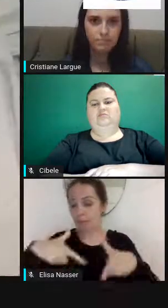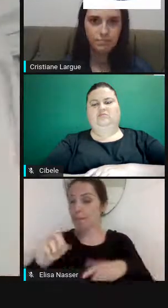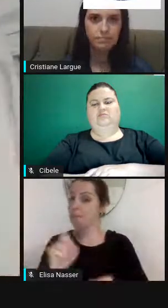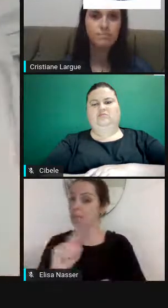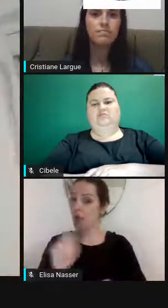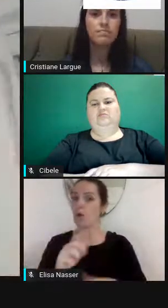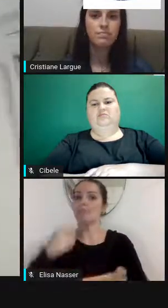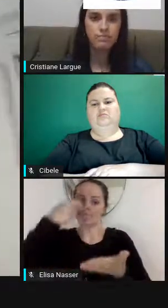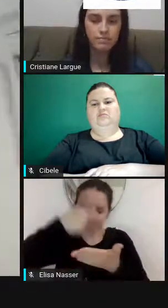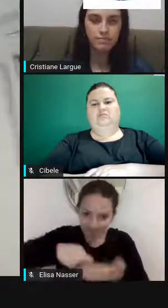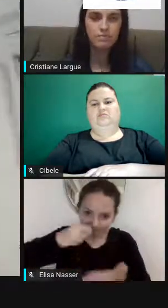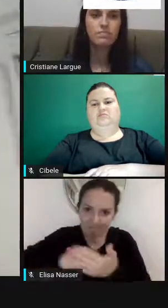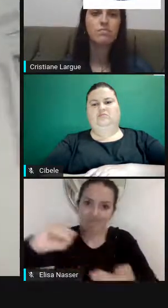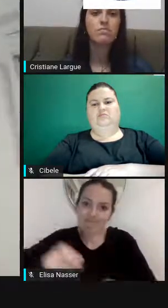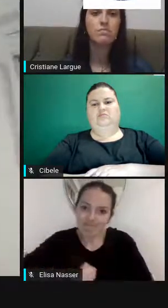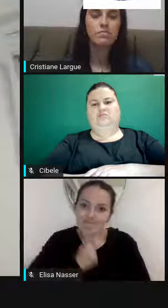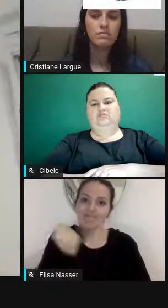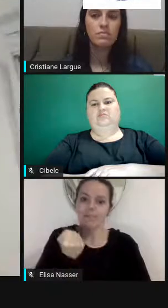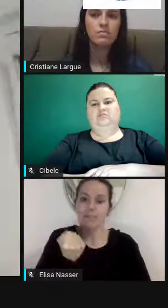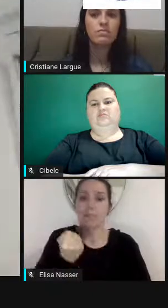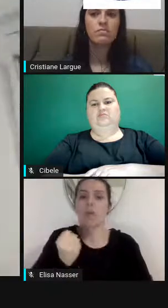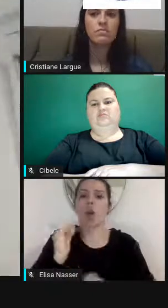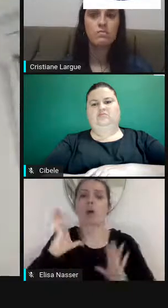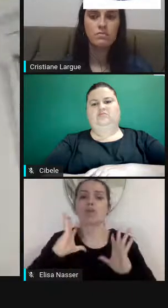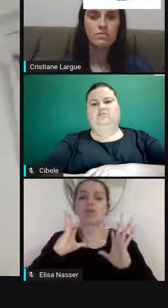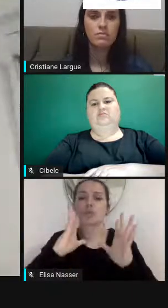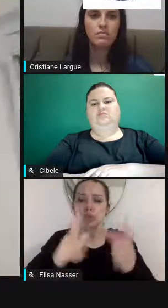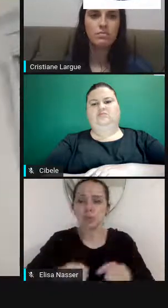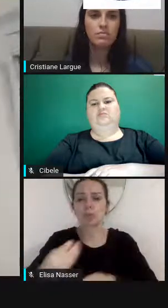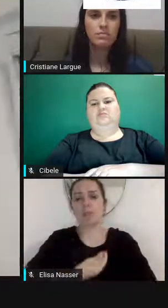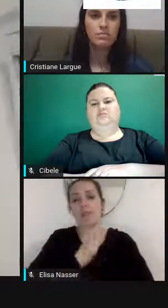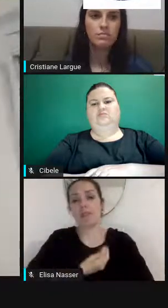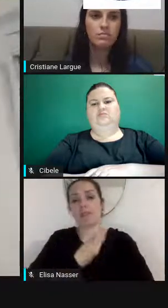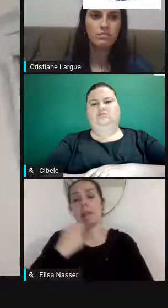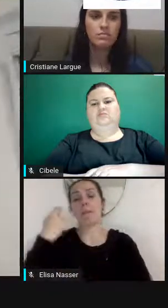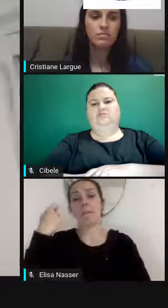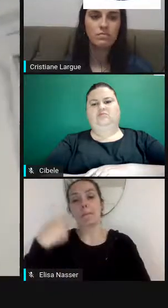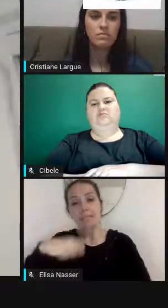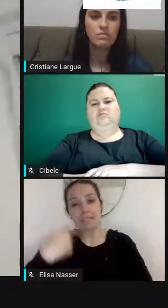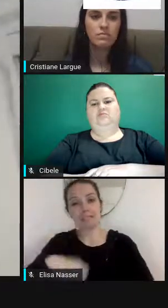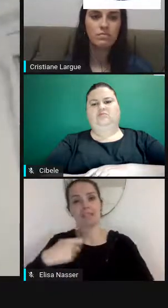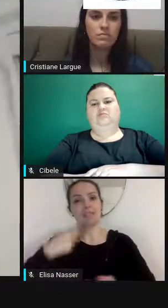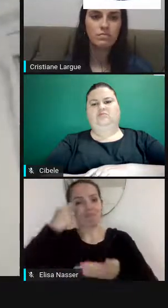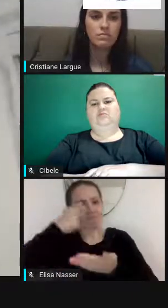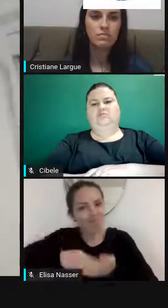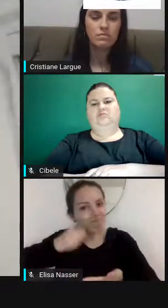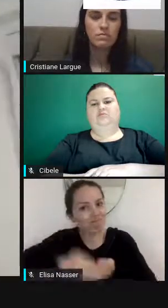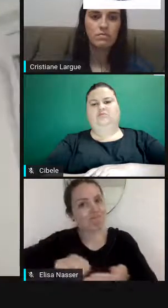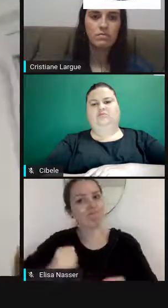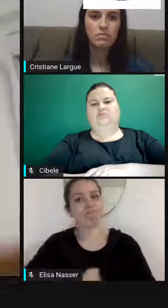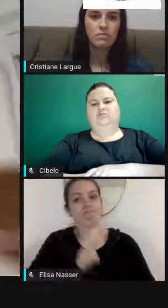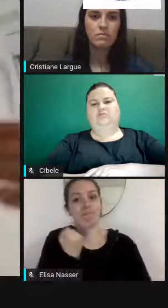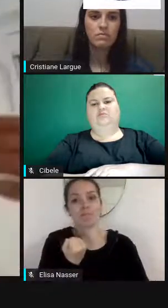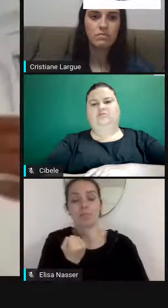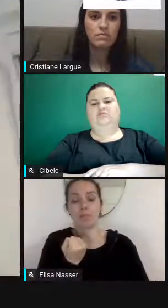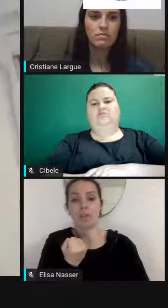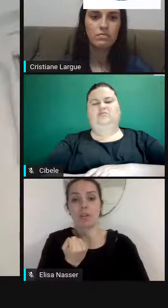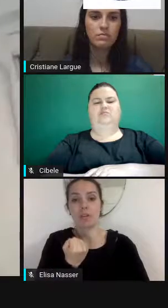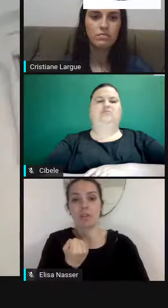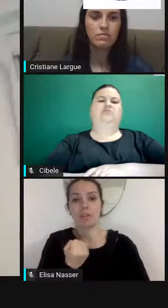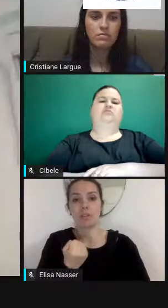como tudo na nossa vida né se a gente quer ter resultado a gente tem que se dedicar mas assim eu eu sei por experiência própria que